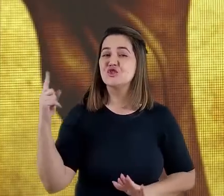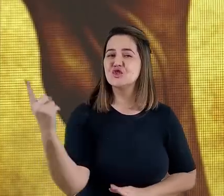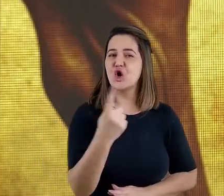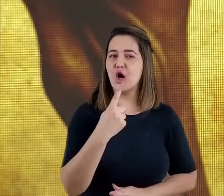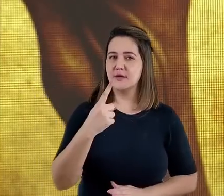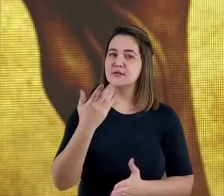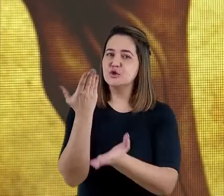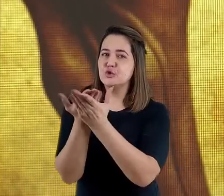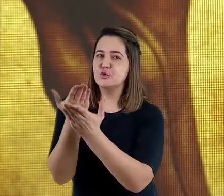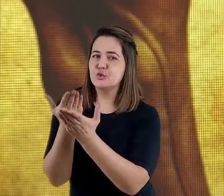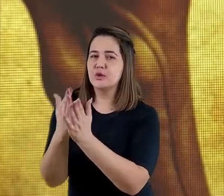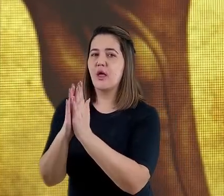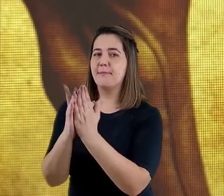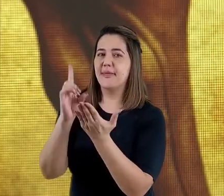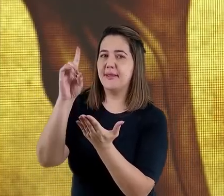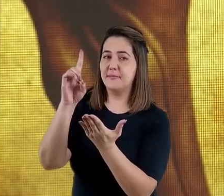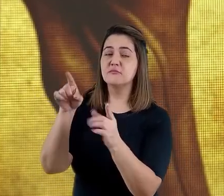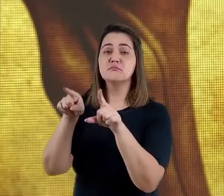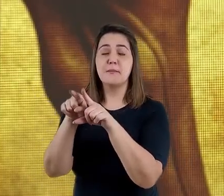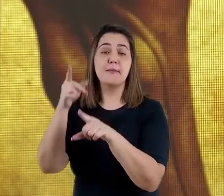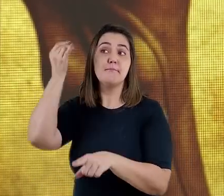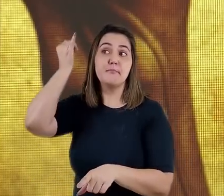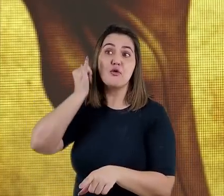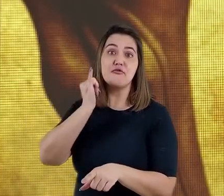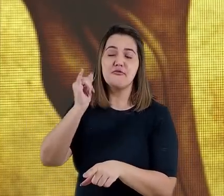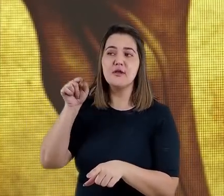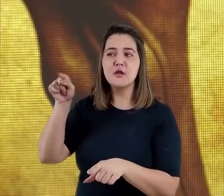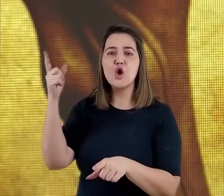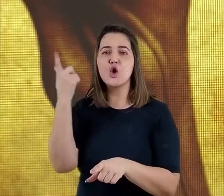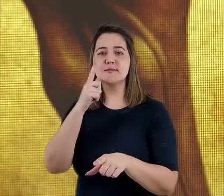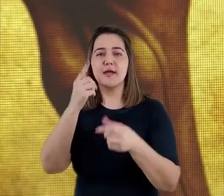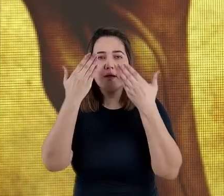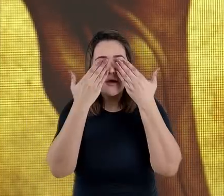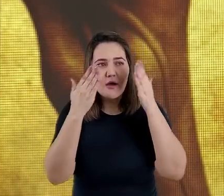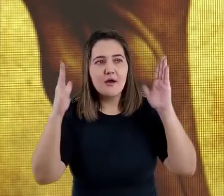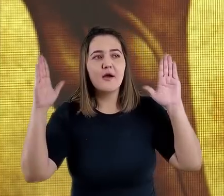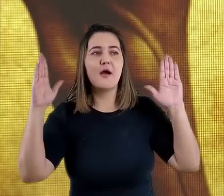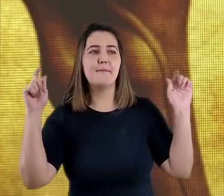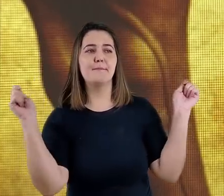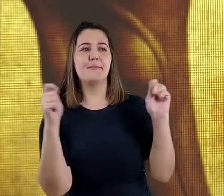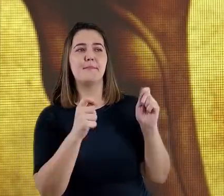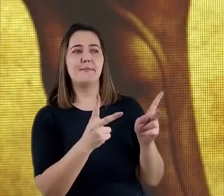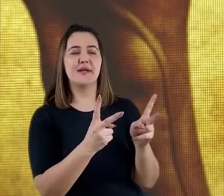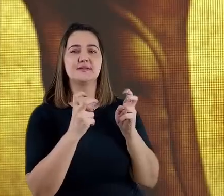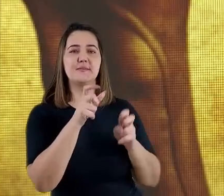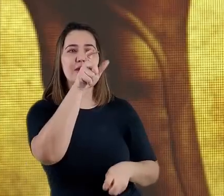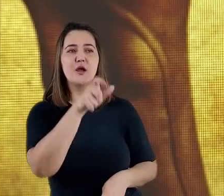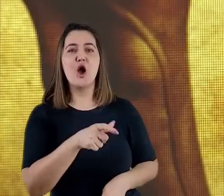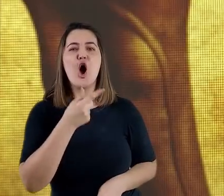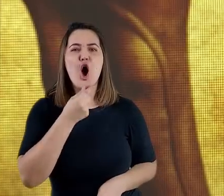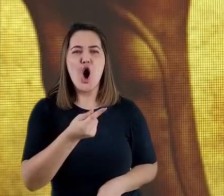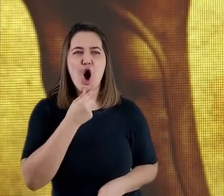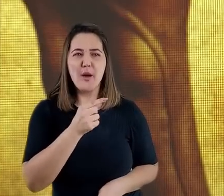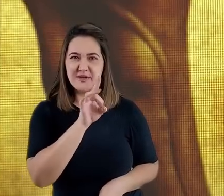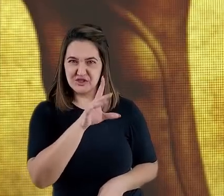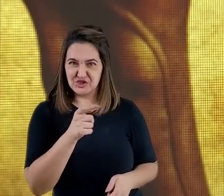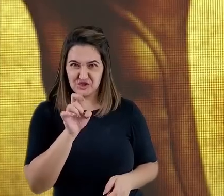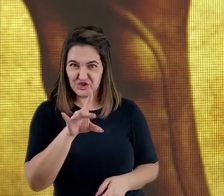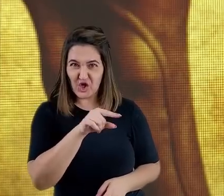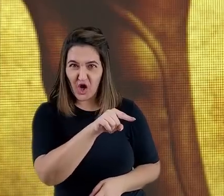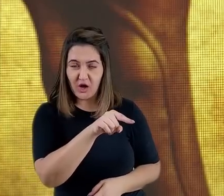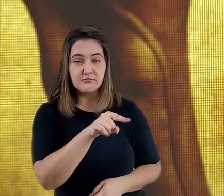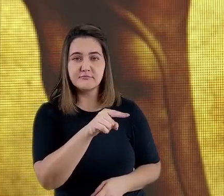profeta e o estudioso da palavra de Deus conseguem enxergar mais além e ver naquele mesmo indivíduo, quem sabe,